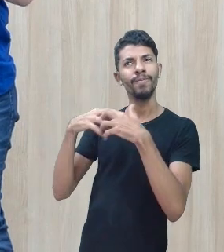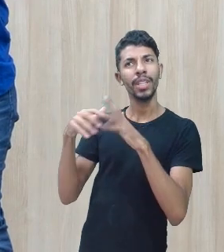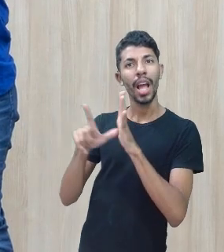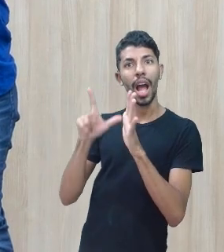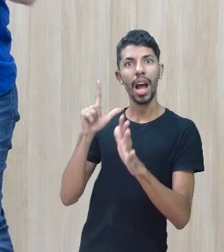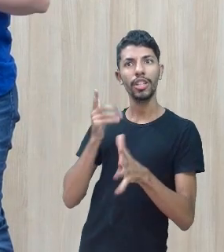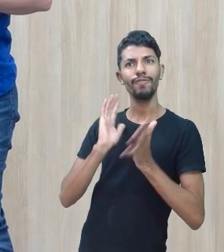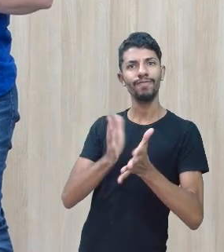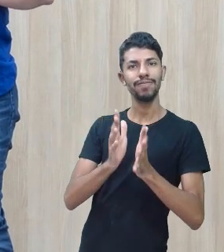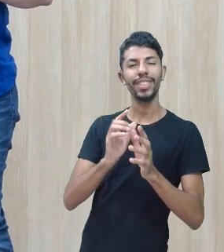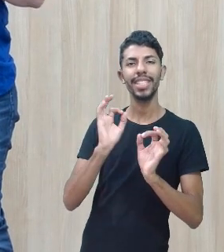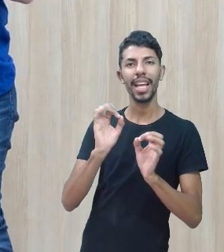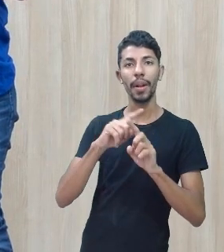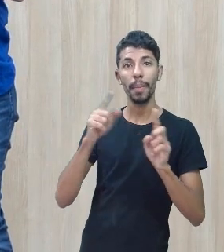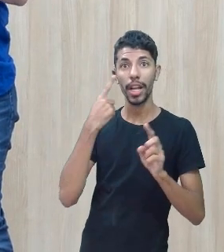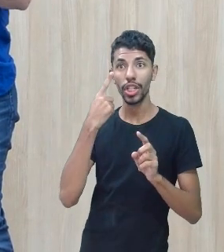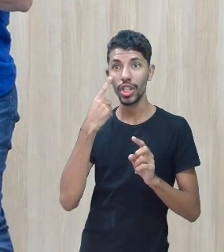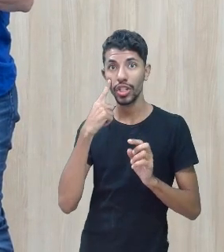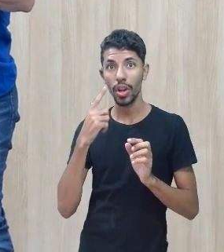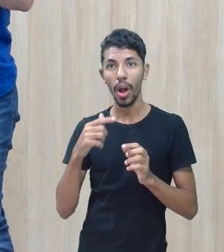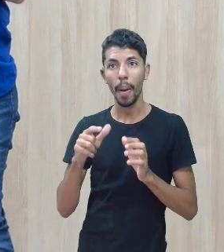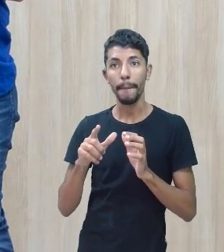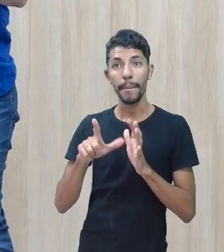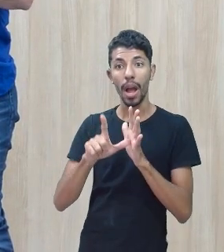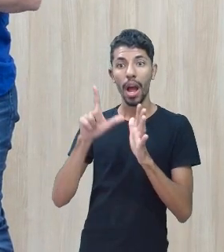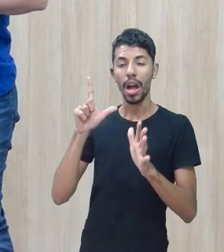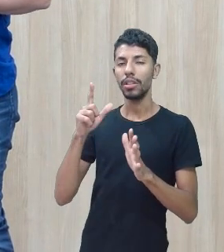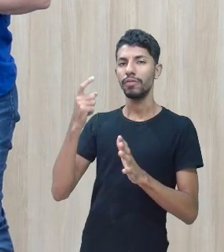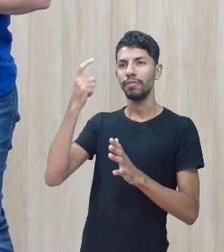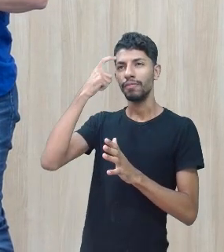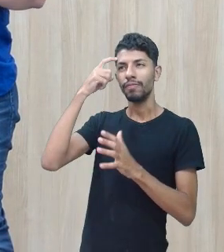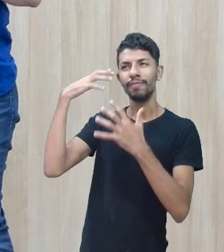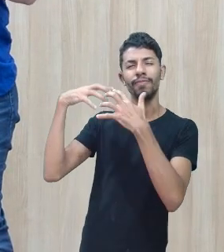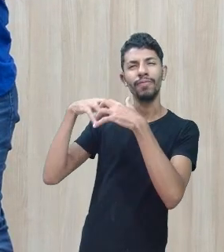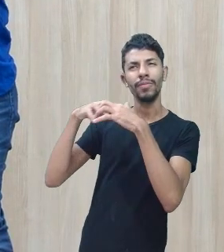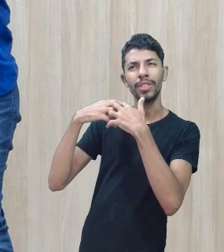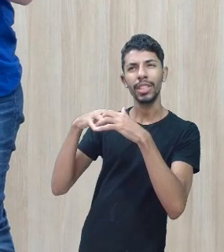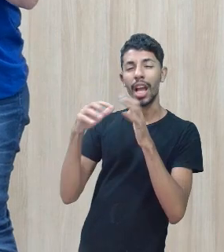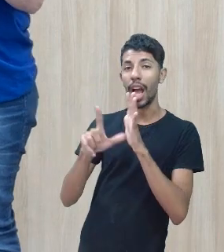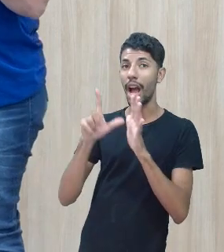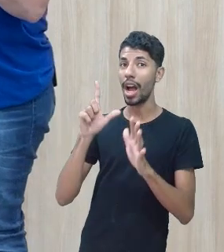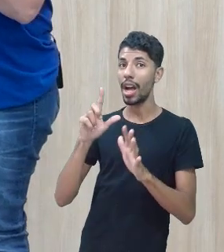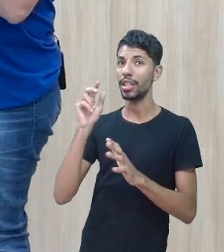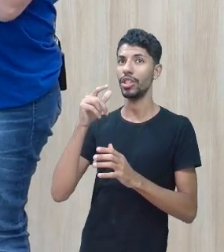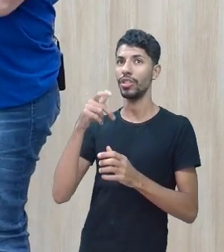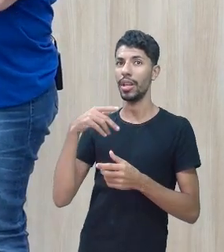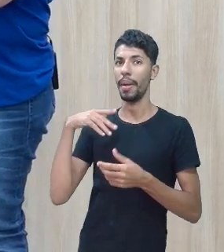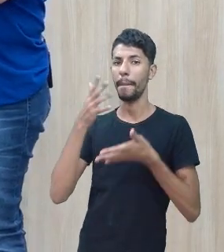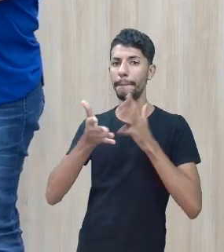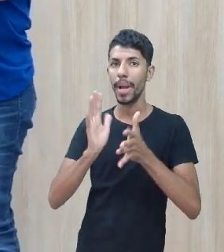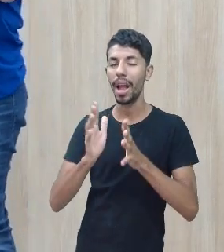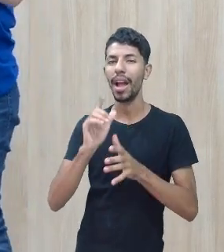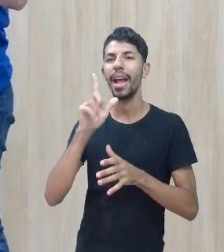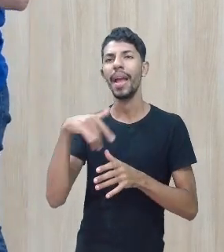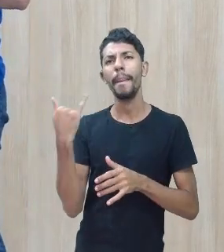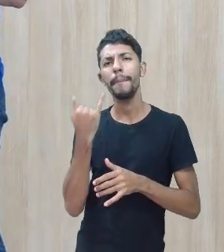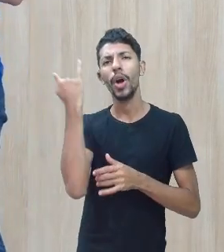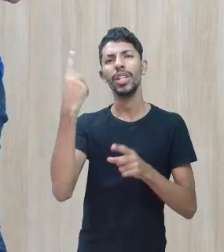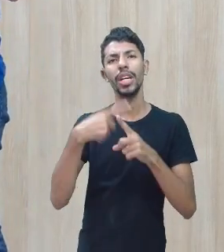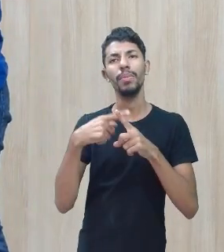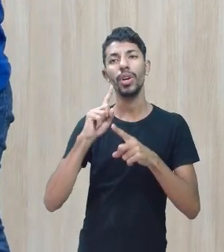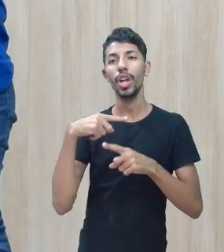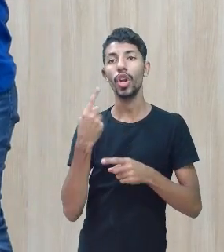pensar, raciocinar antes de expressar a palavra é importante, porque usamos a linguagem,